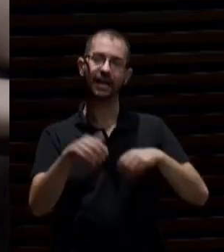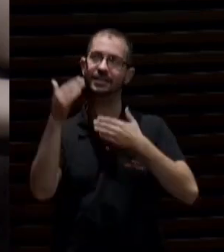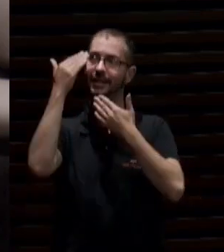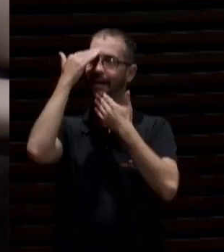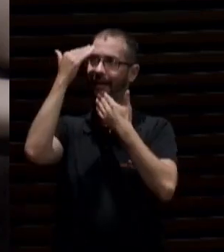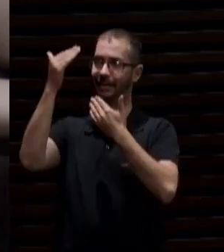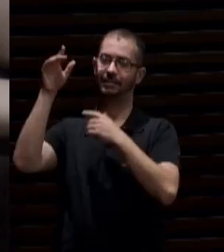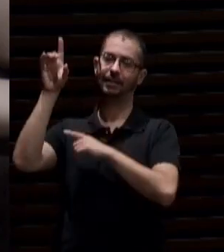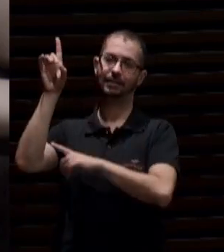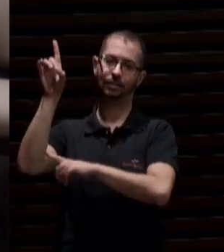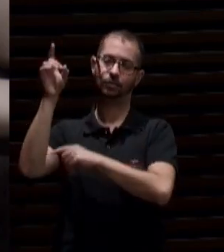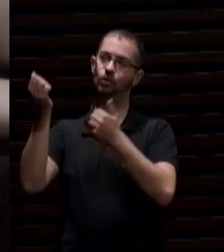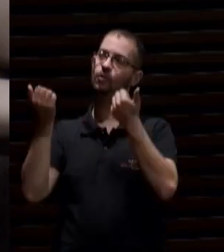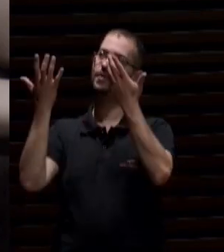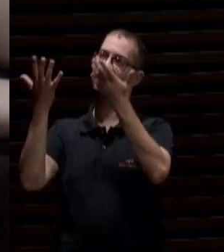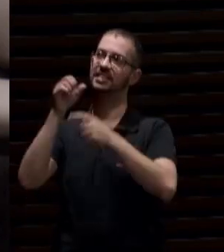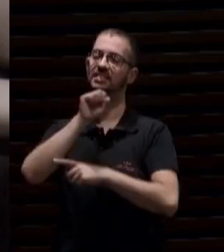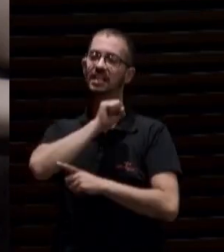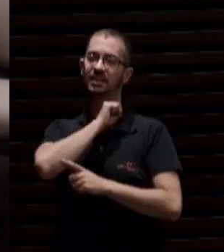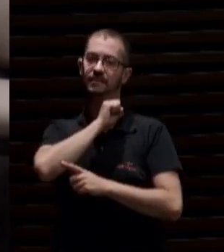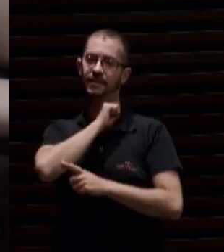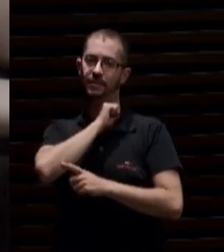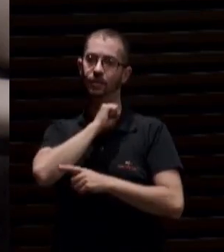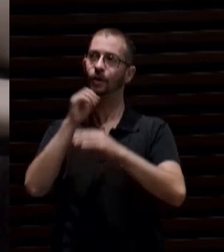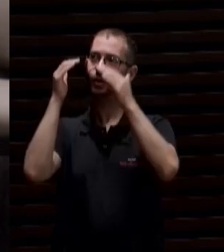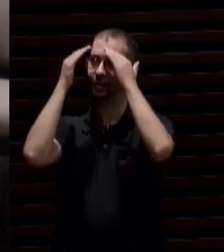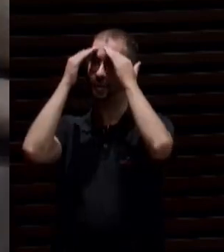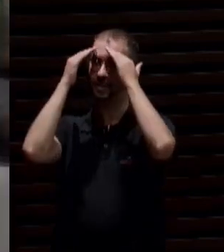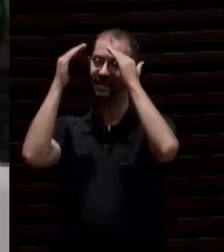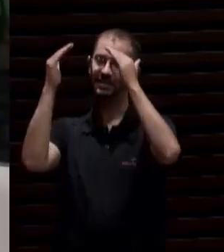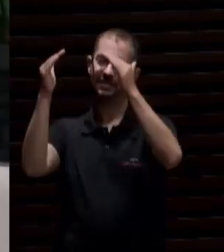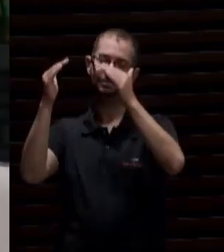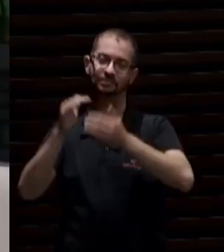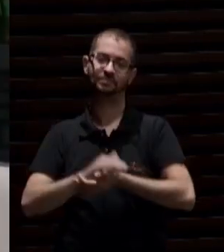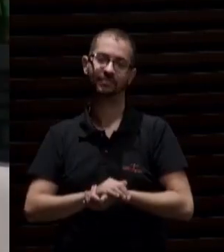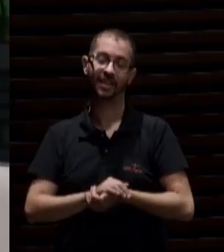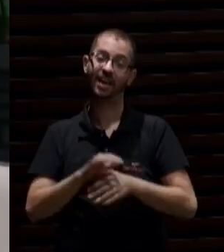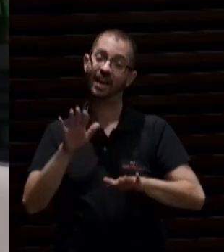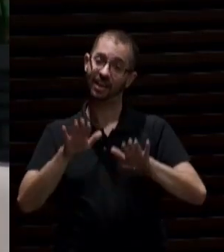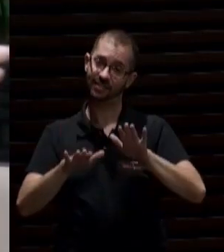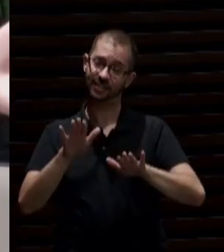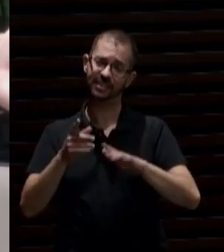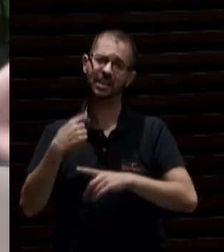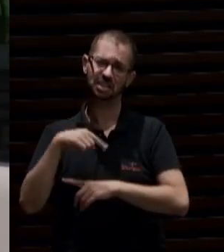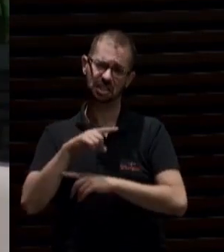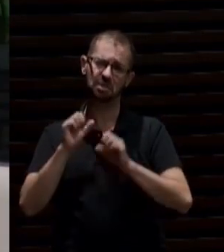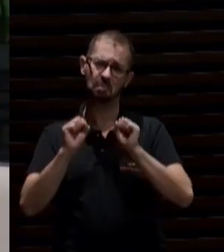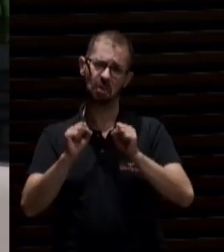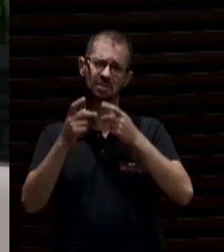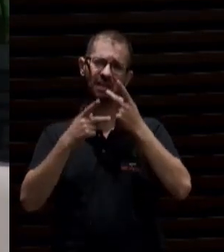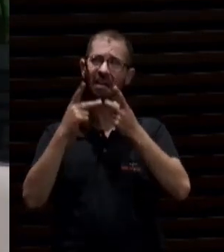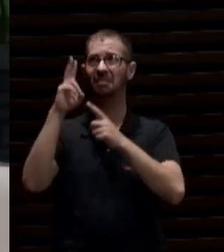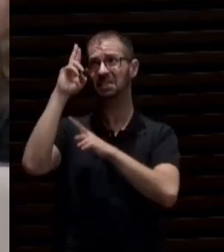Senhor, oferecer sacrifício e cumprir com os seus votos. Às vezes a gente pode falar: mas Senhor,